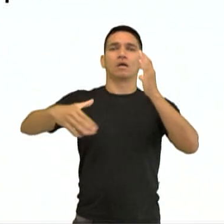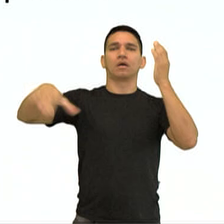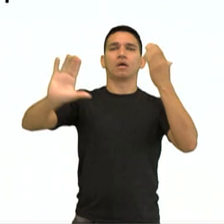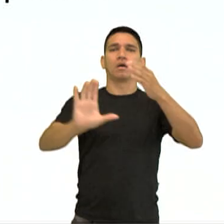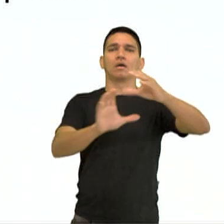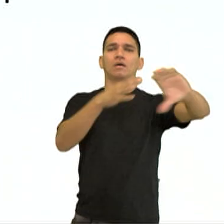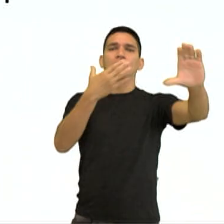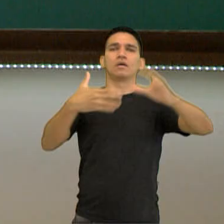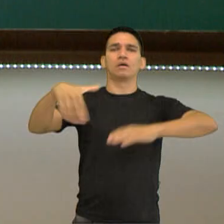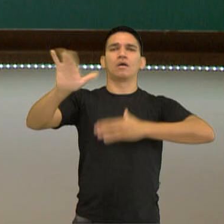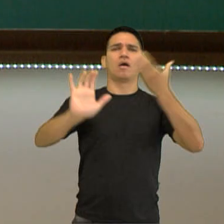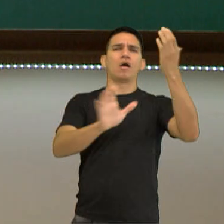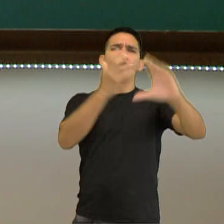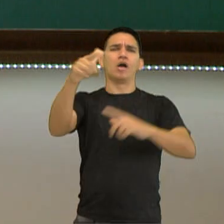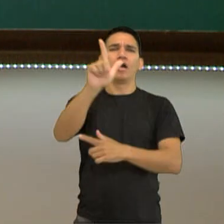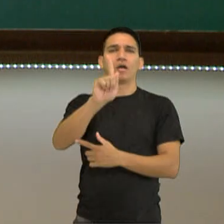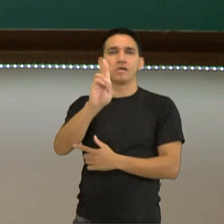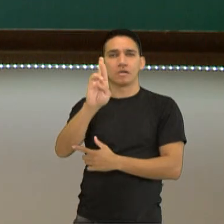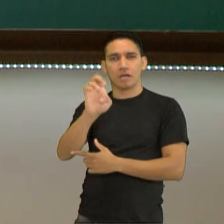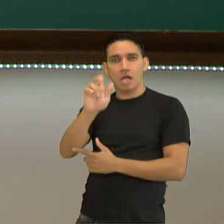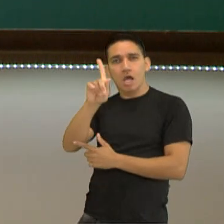igreja.